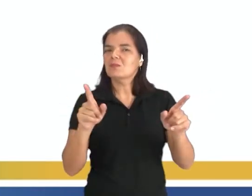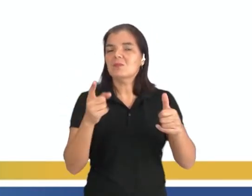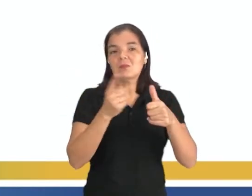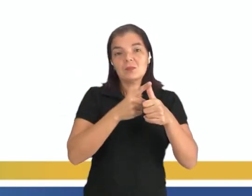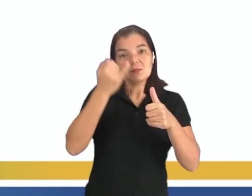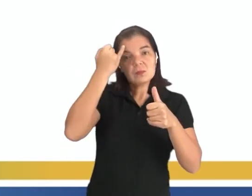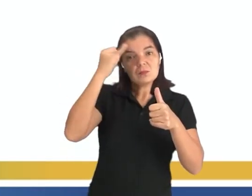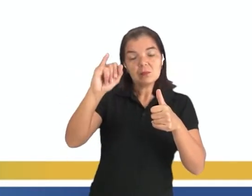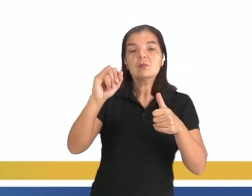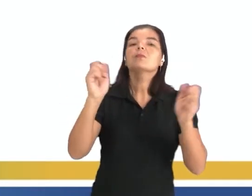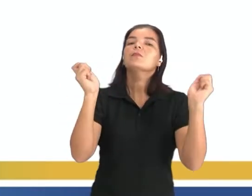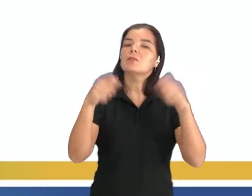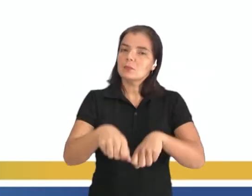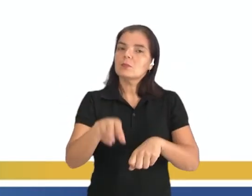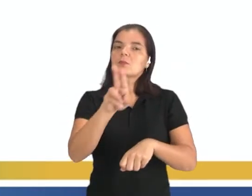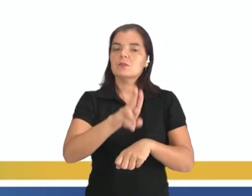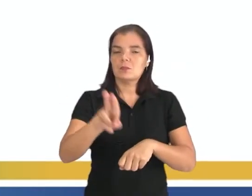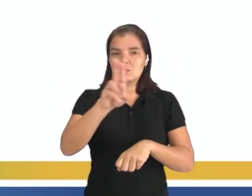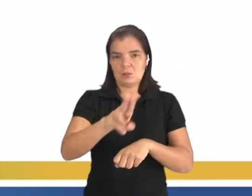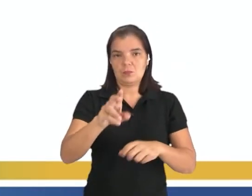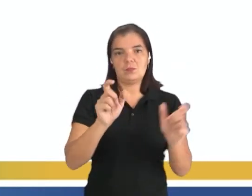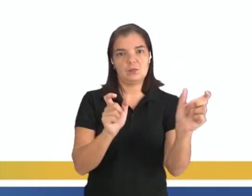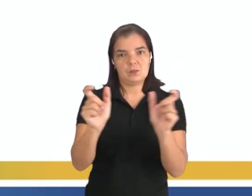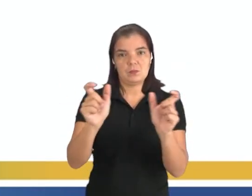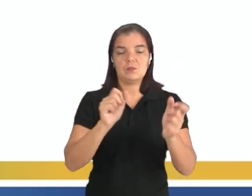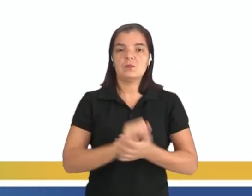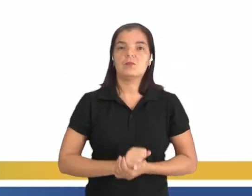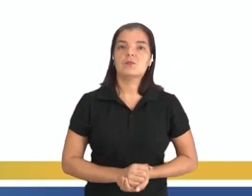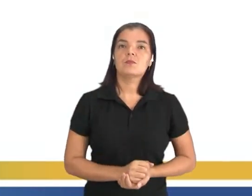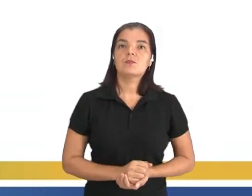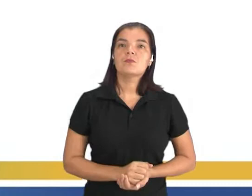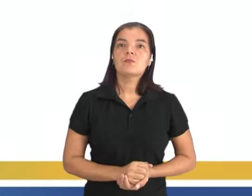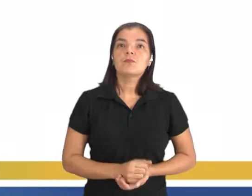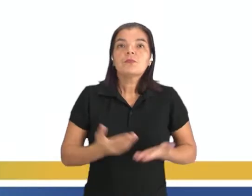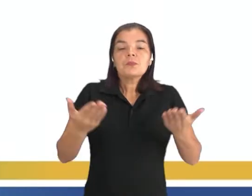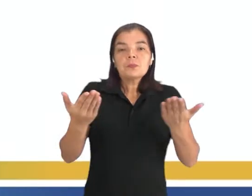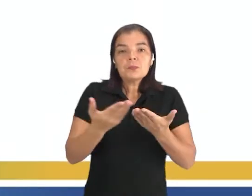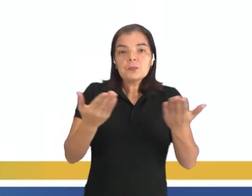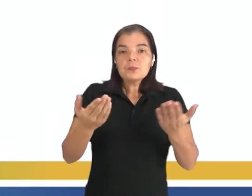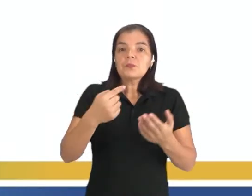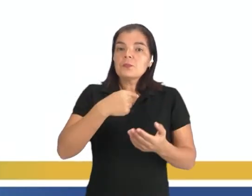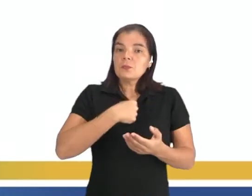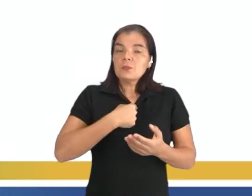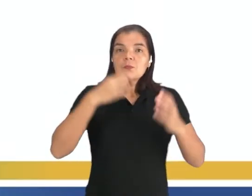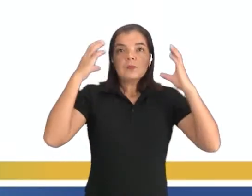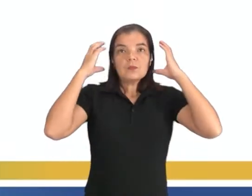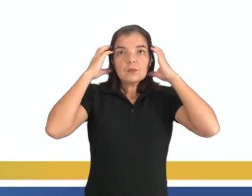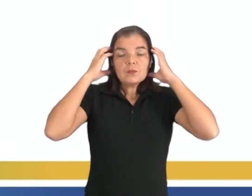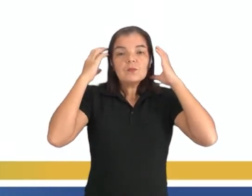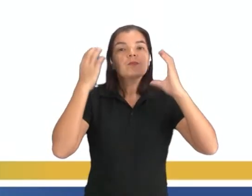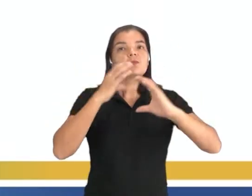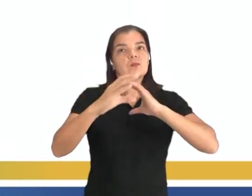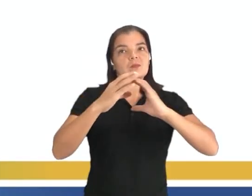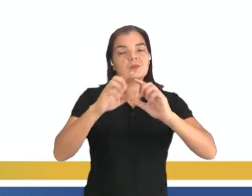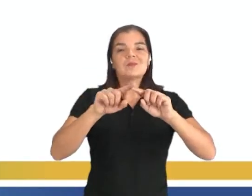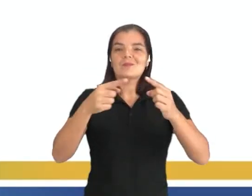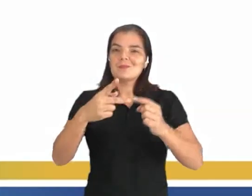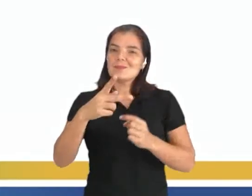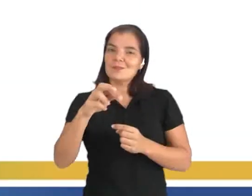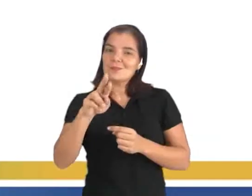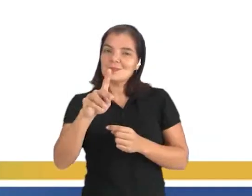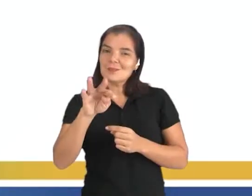primeira ideia, podemos fazer uso dessas conjunções. Agora temos, eu ouço essa música, portanto gosto